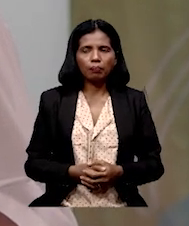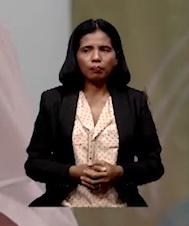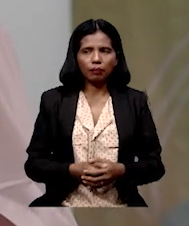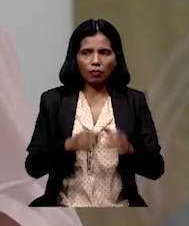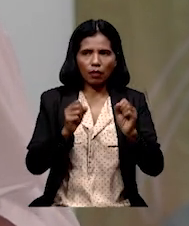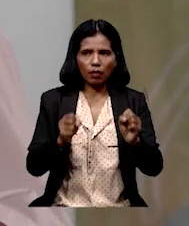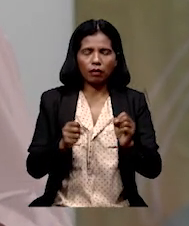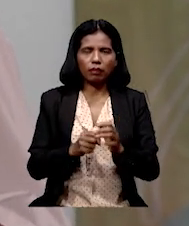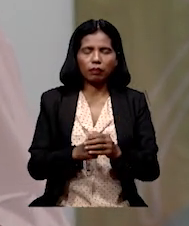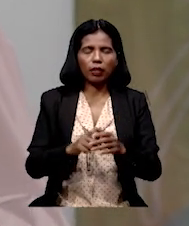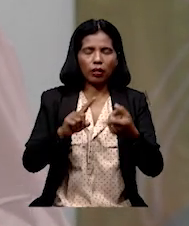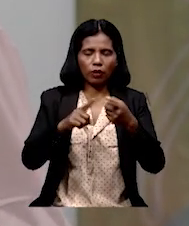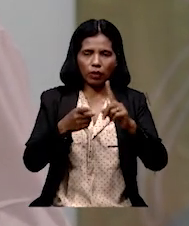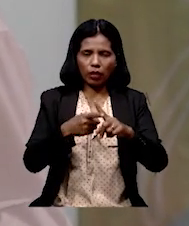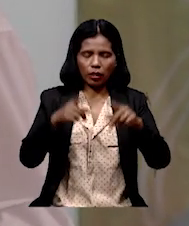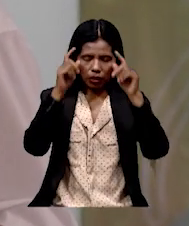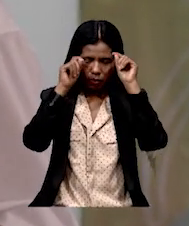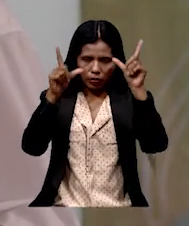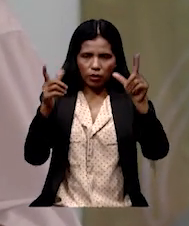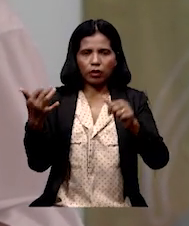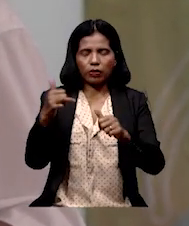ba dia mau malu Timor Wansira rasi